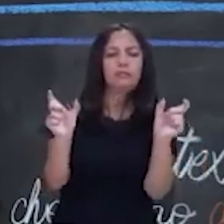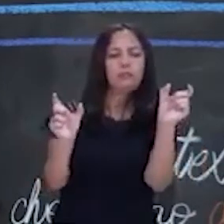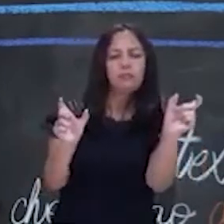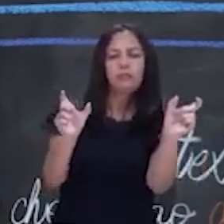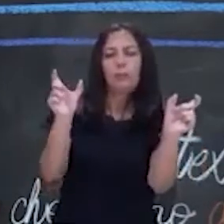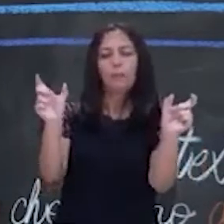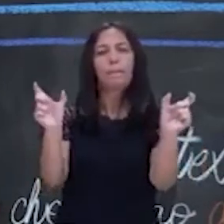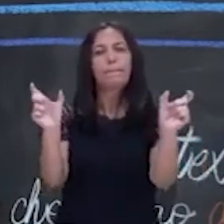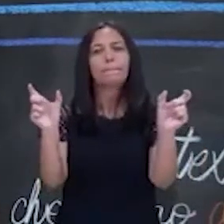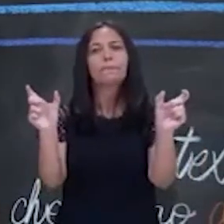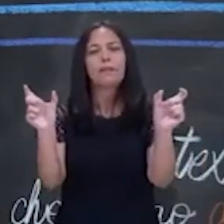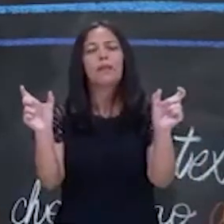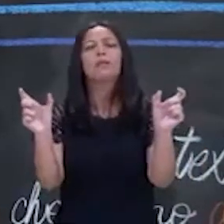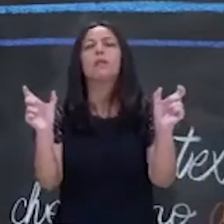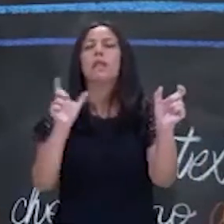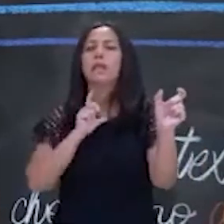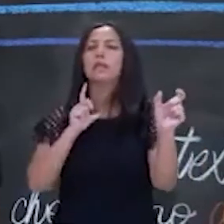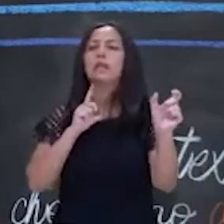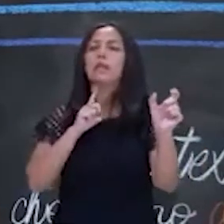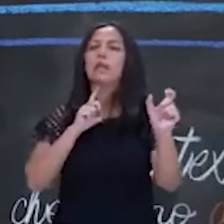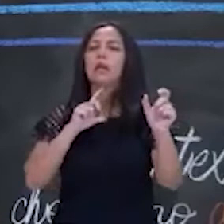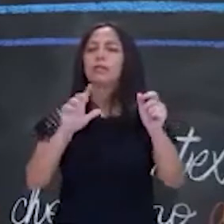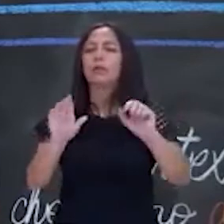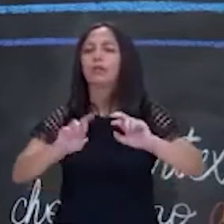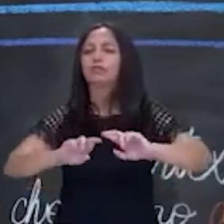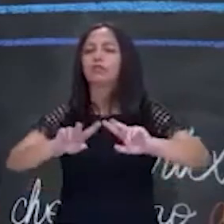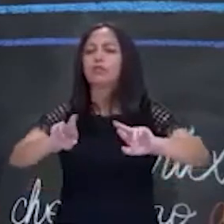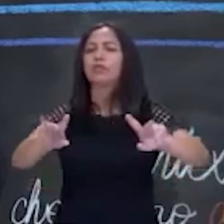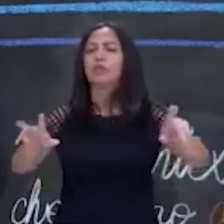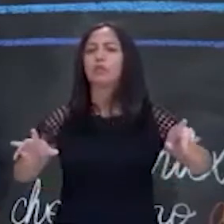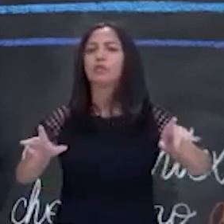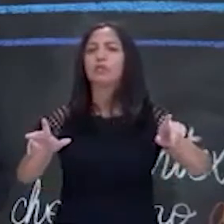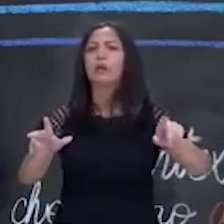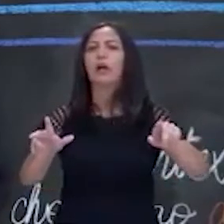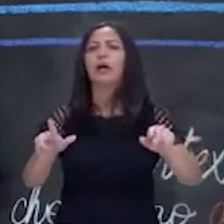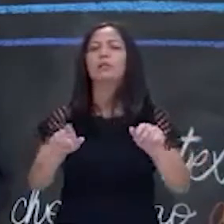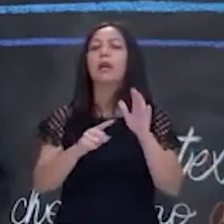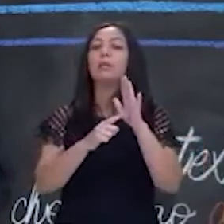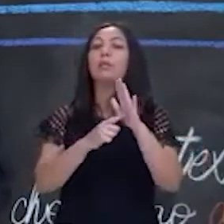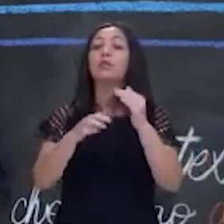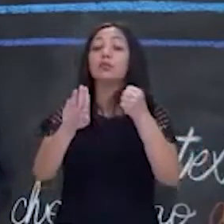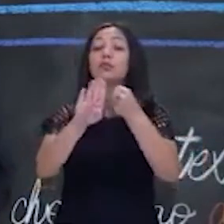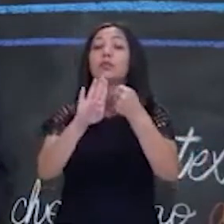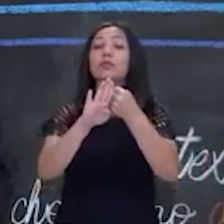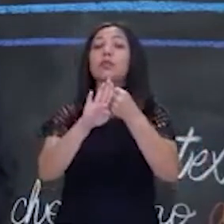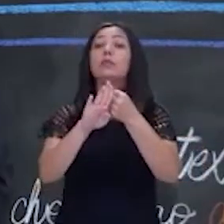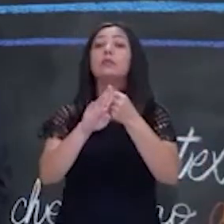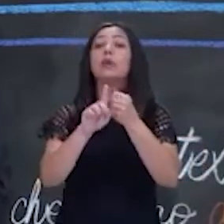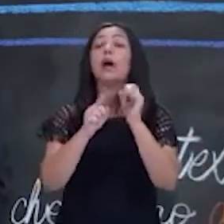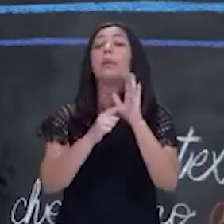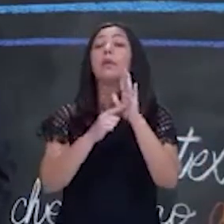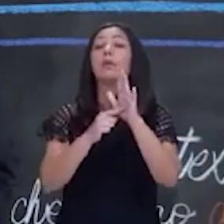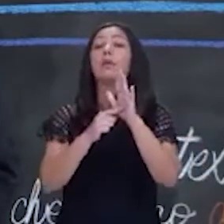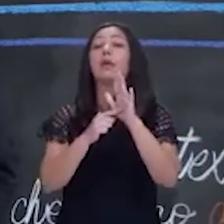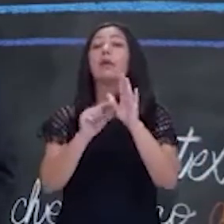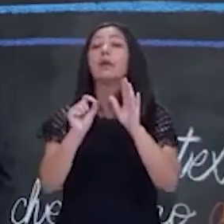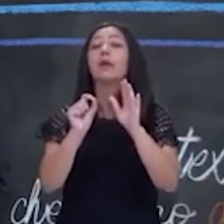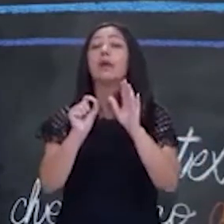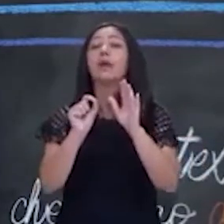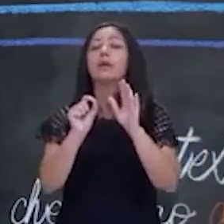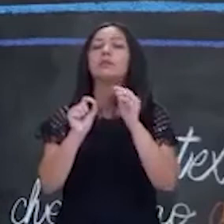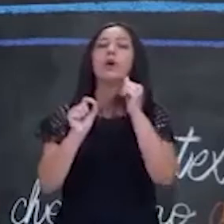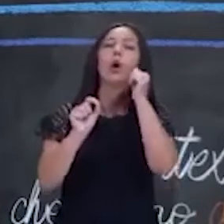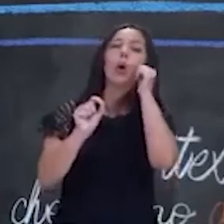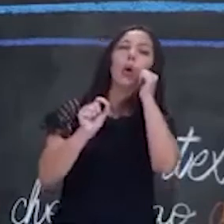classe variável, significa que ela vai variar, no caso do grupo das palavras que dão nomes, em gênero, em número e em grau. Quando eu